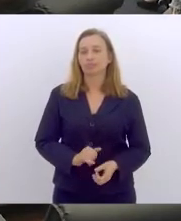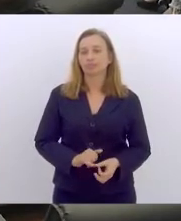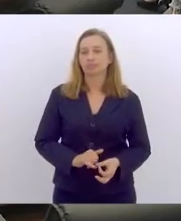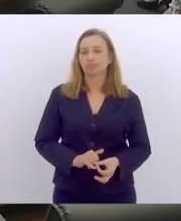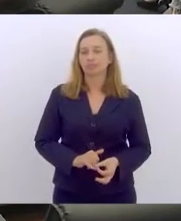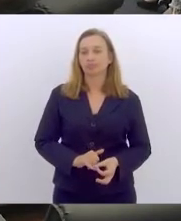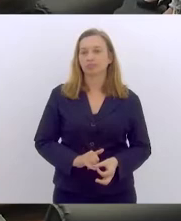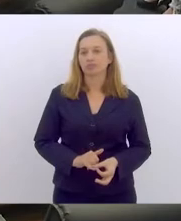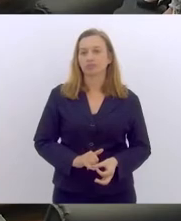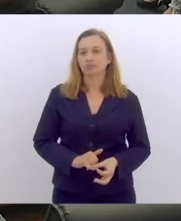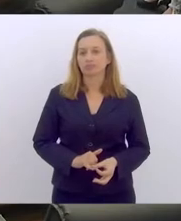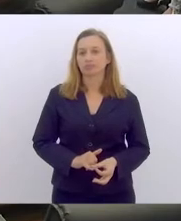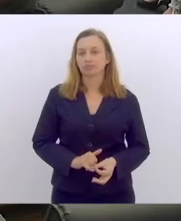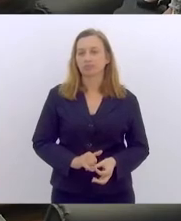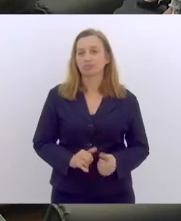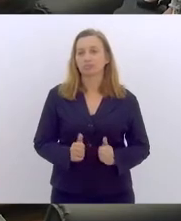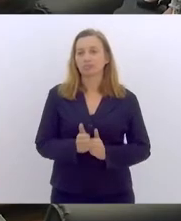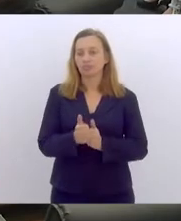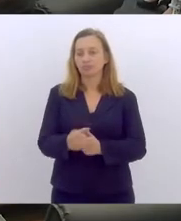Aí.